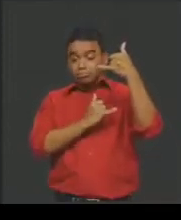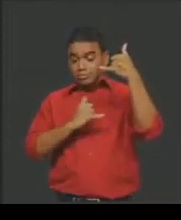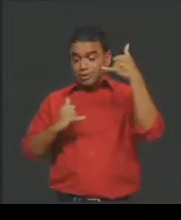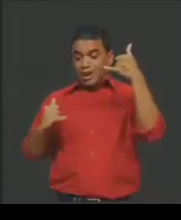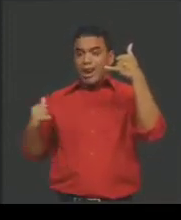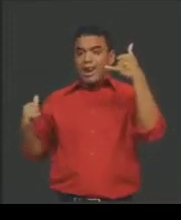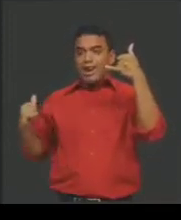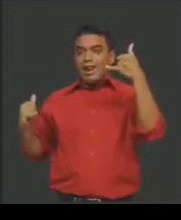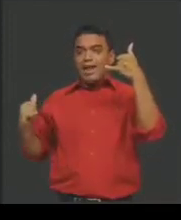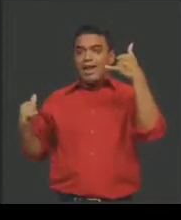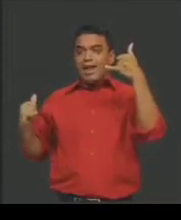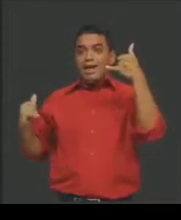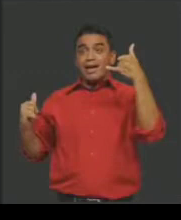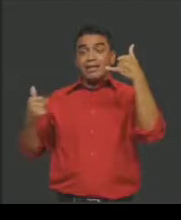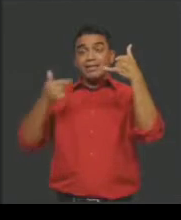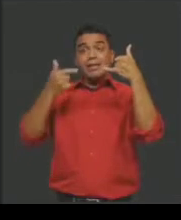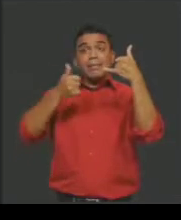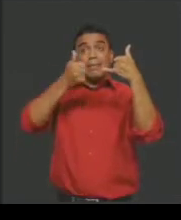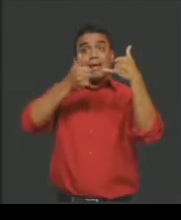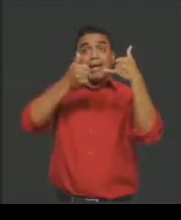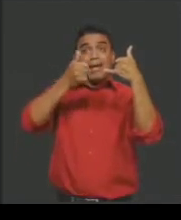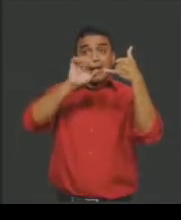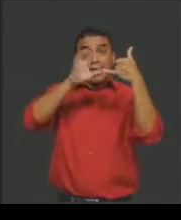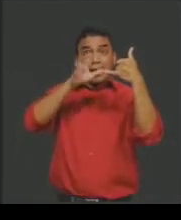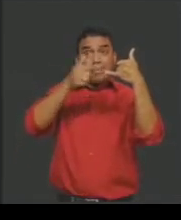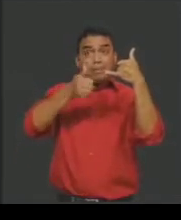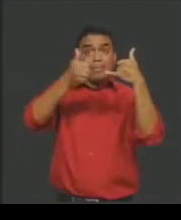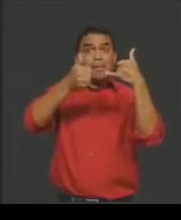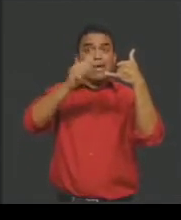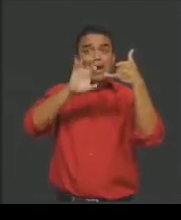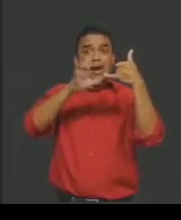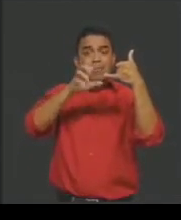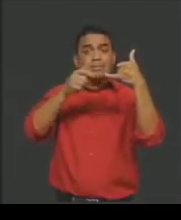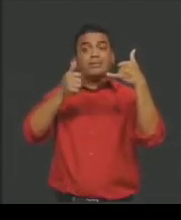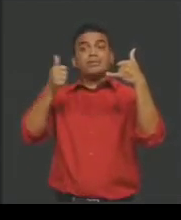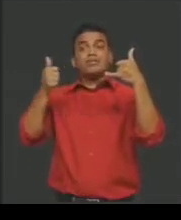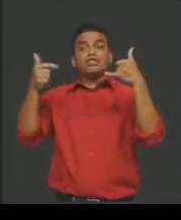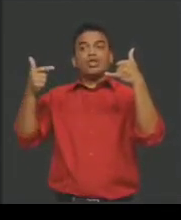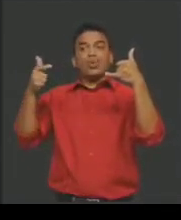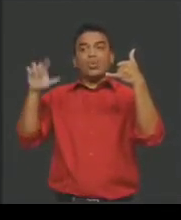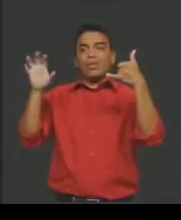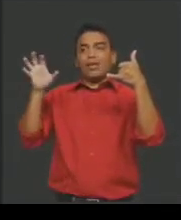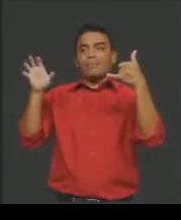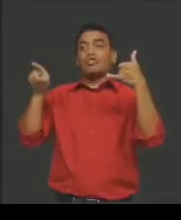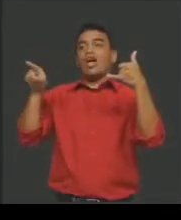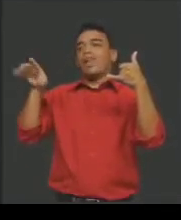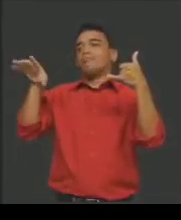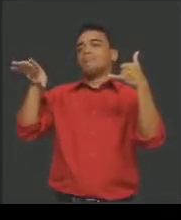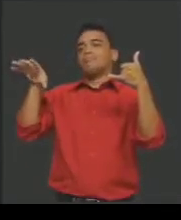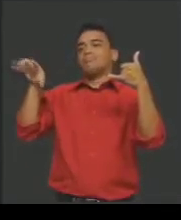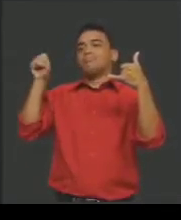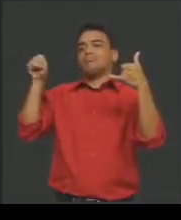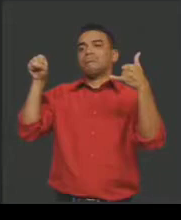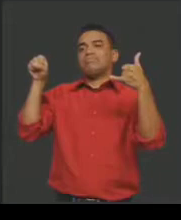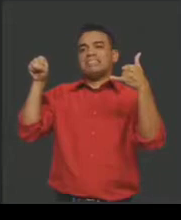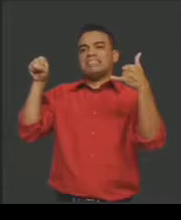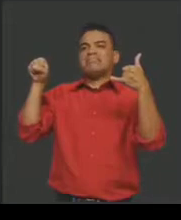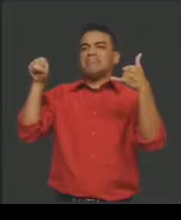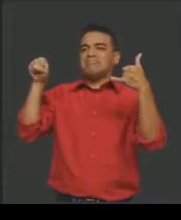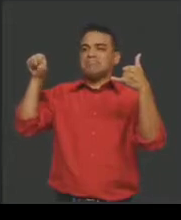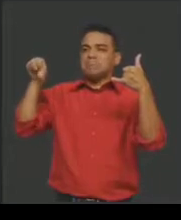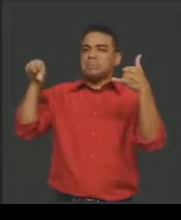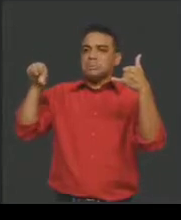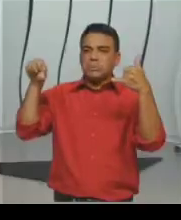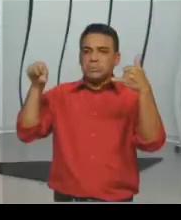elétron continuando aqui. Só que quando chegar nessa lâmpada que está queimada, como ela está queimada, ela não consegue